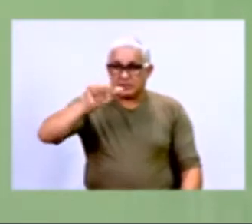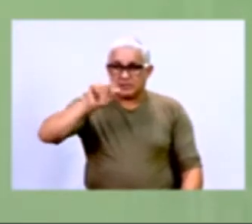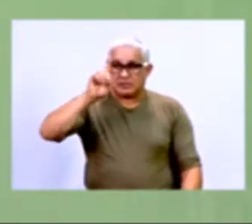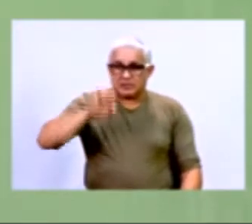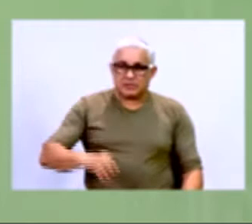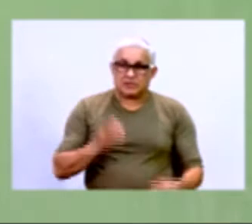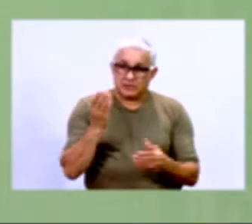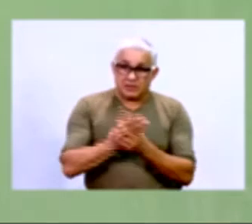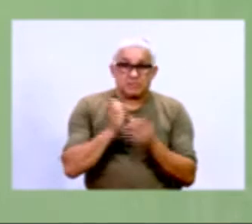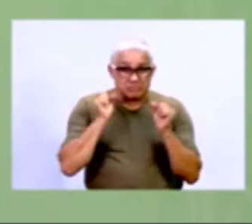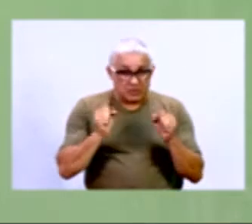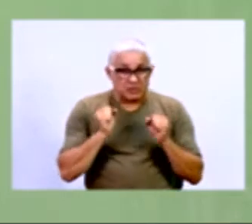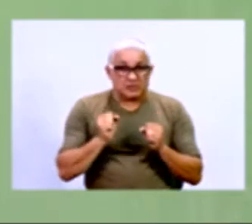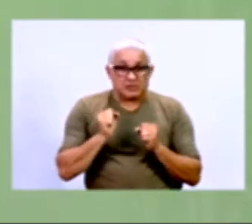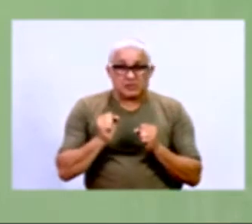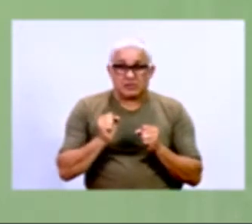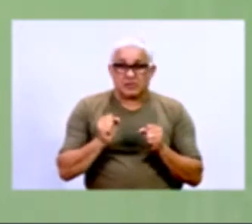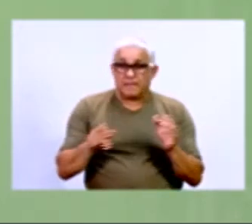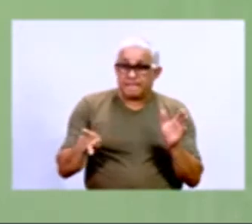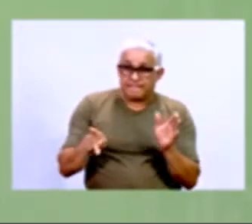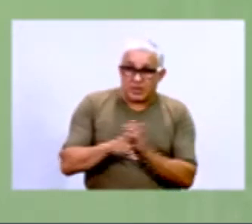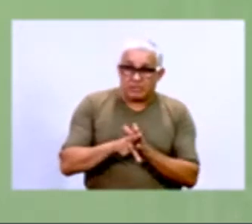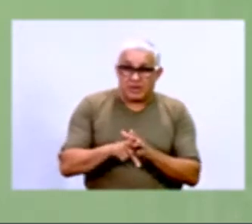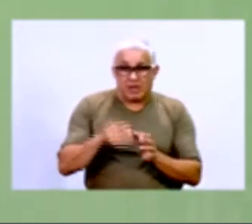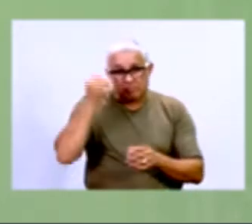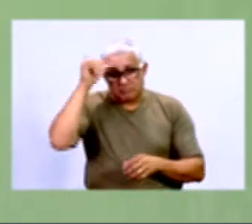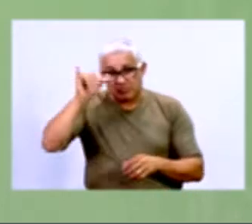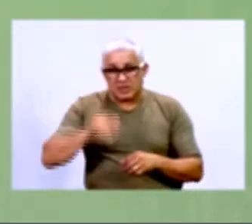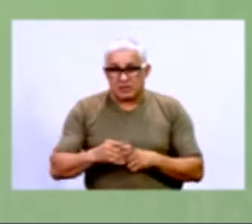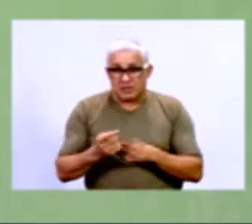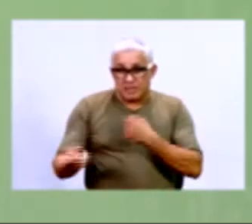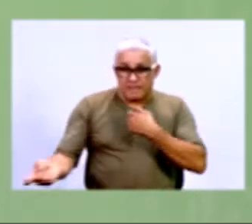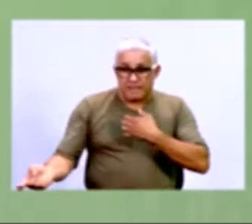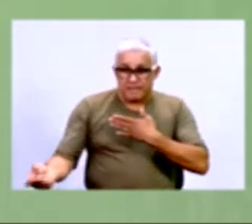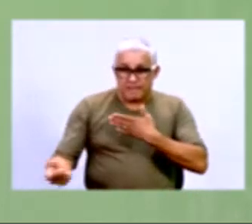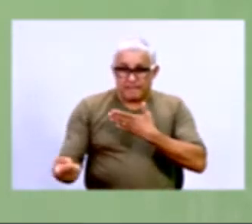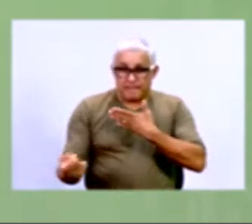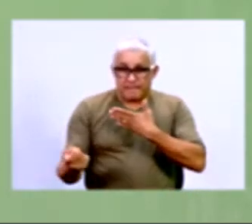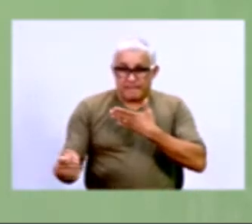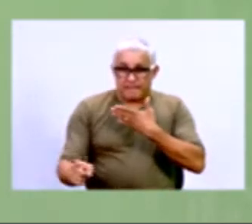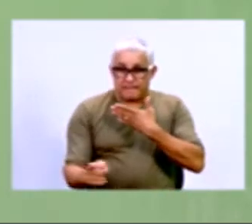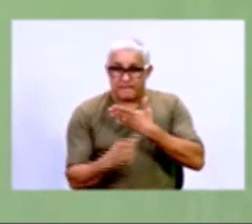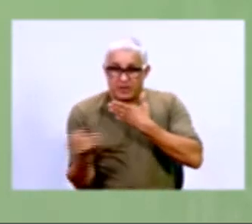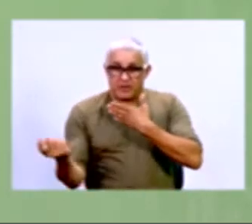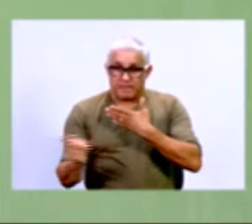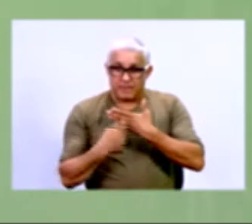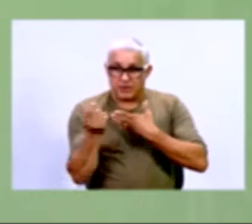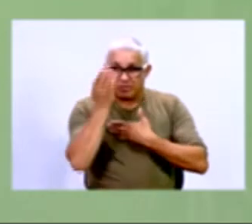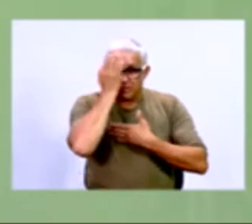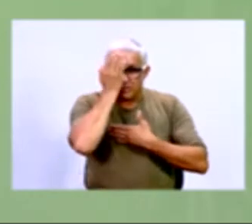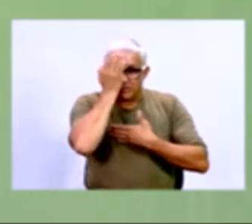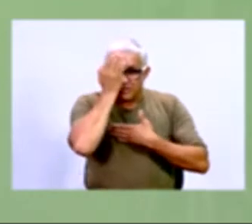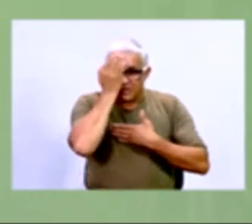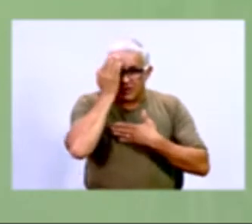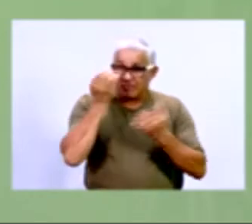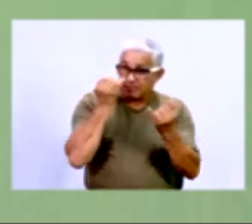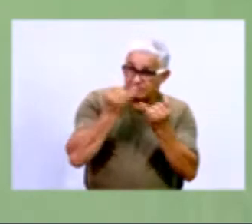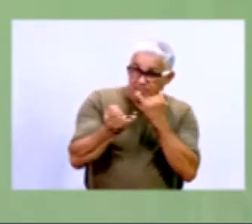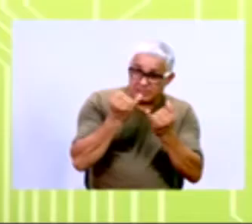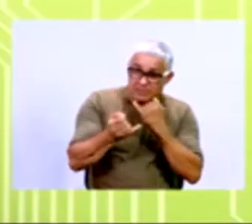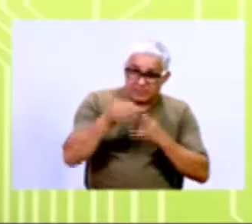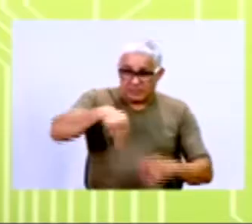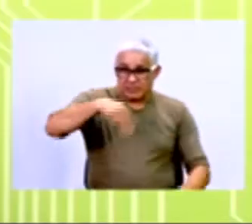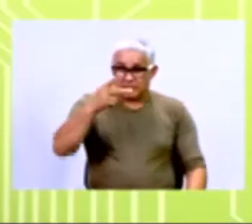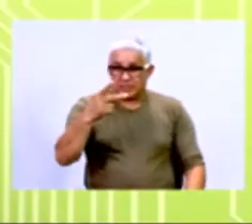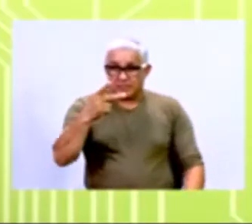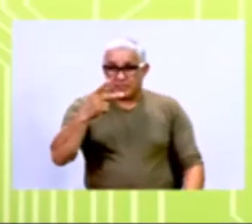nesse formato podem vir com proteção de pirataria. Então, o WMA é um arquivo similar ao MP3, só